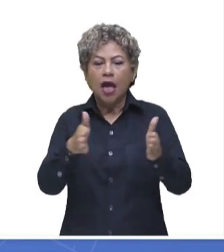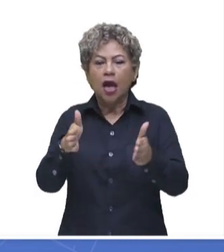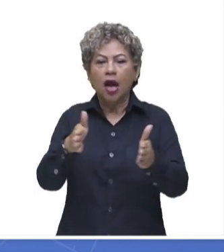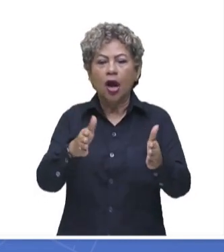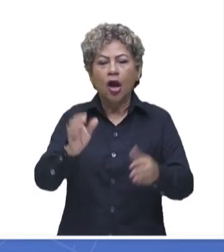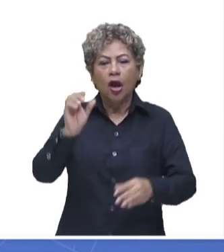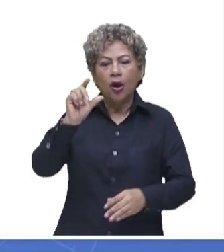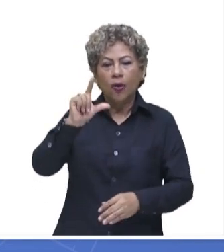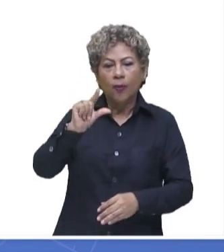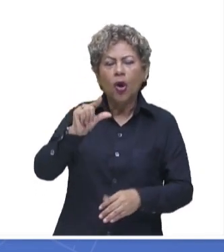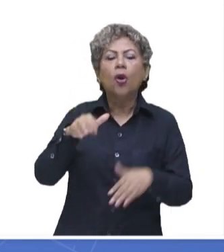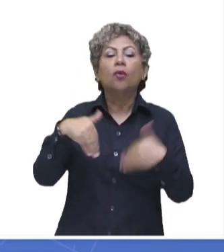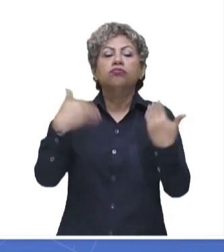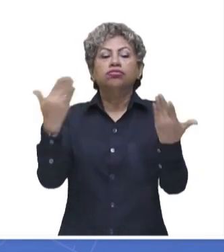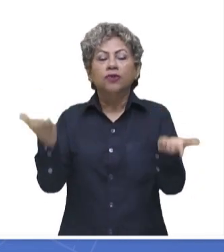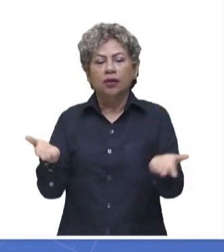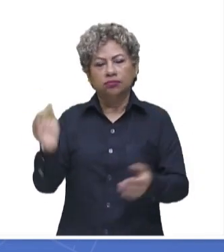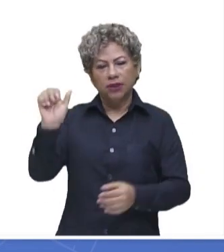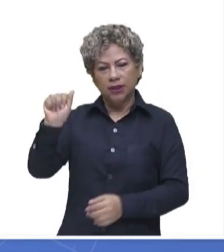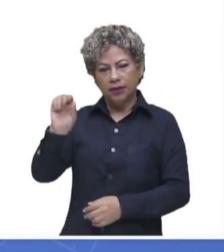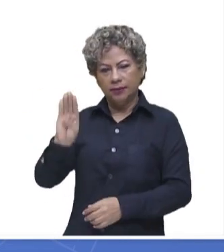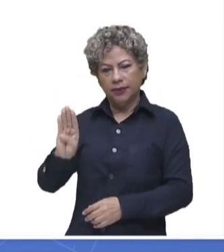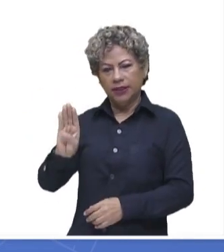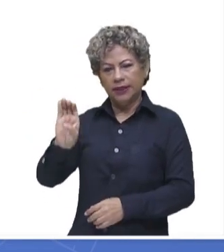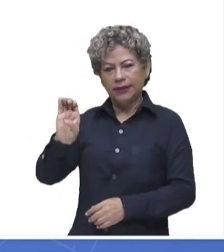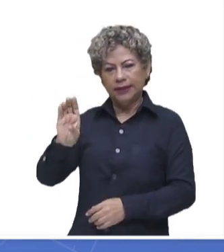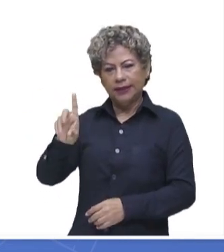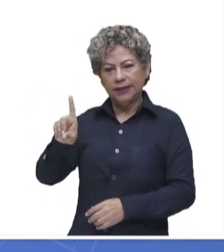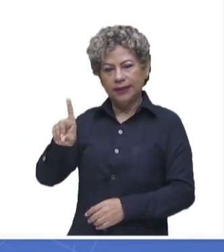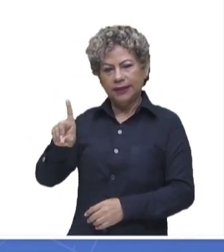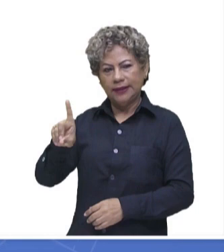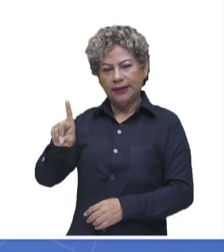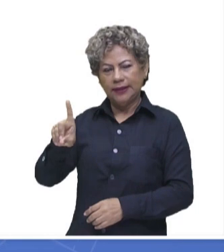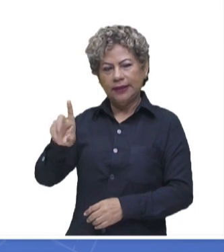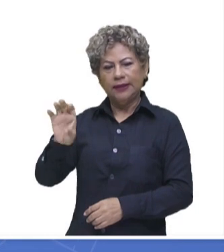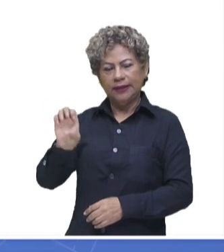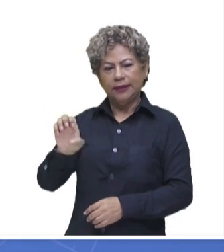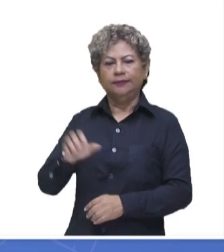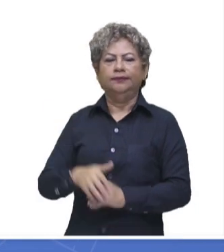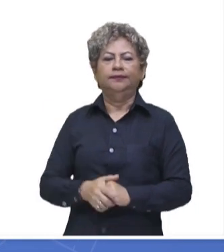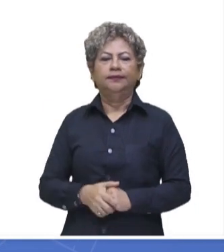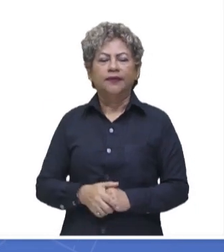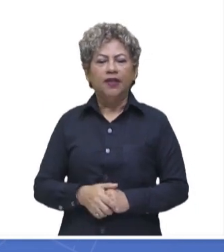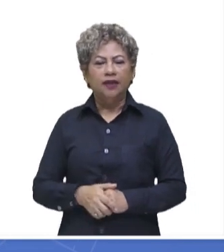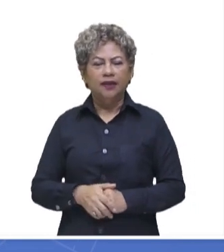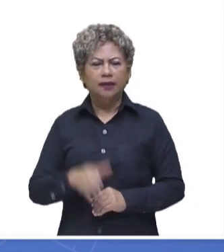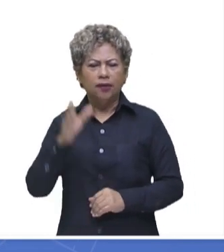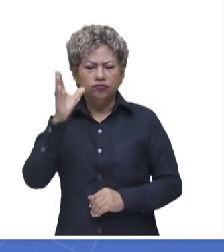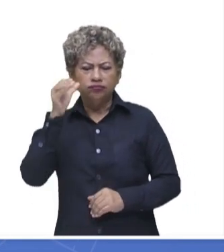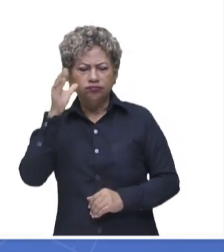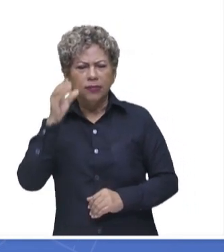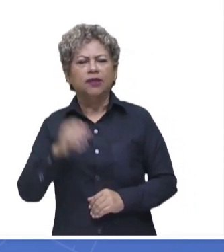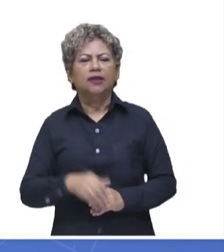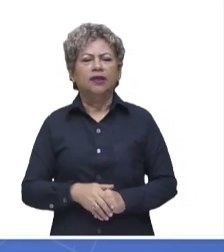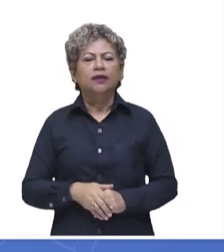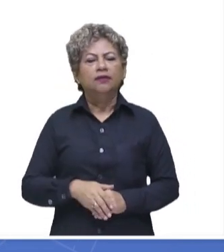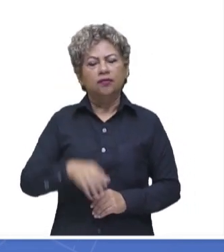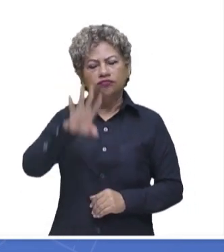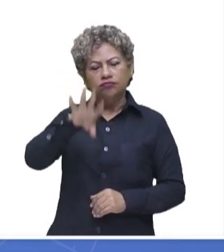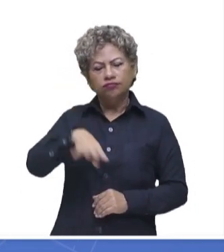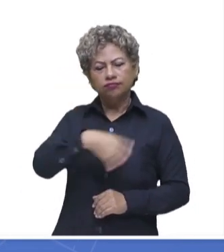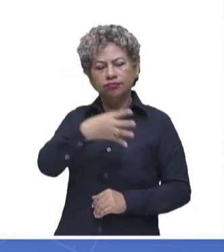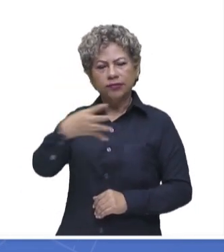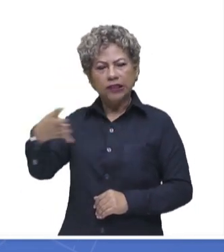tá? Você talvez esteja se perguntando, mas qual é a frequência aí? A frequência é justamente a extensão, dependendo da medição, de como